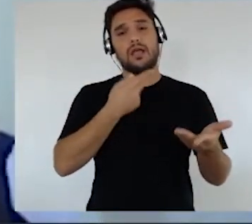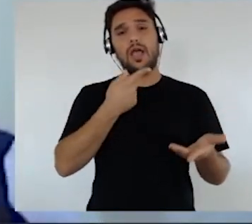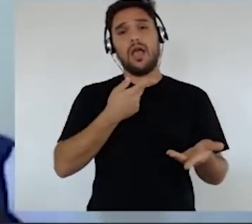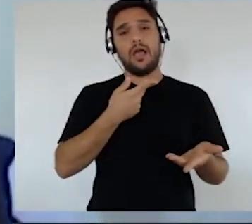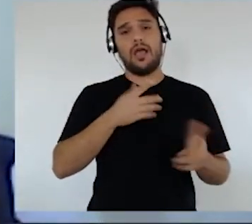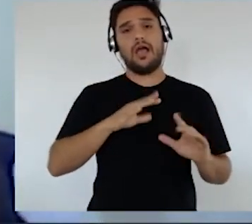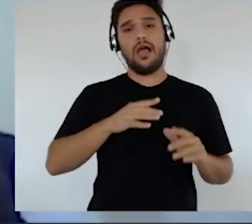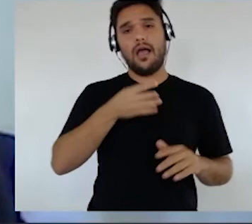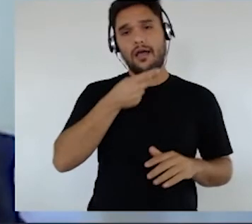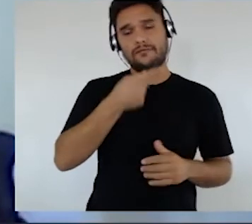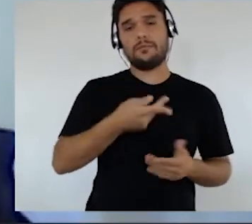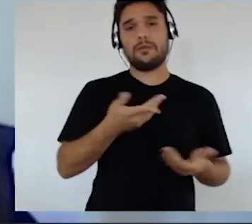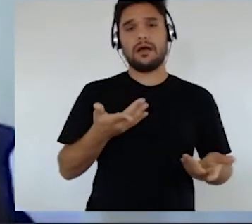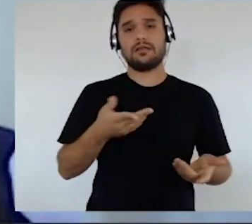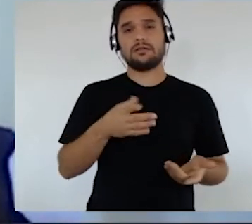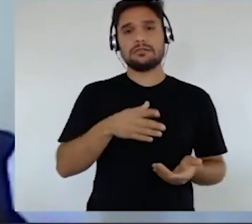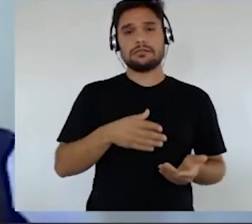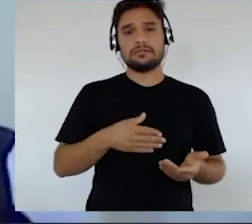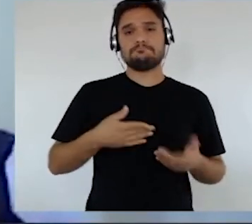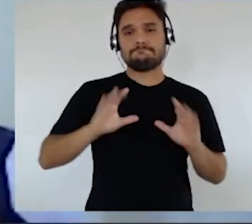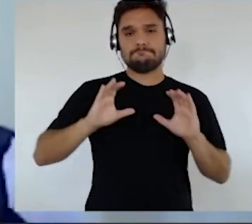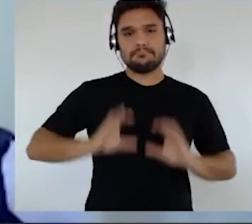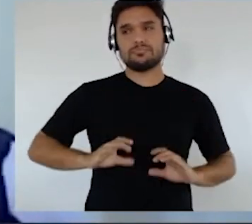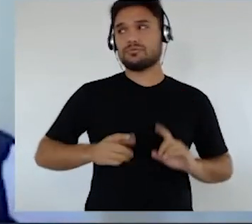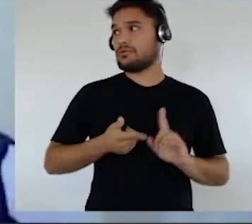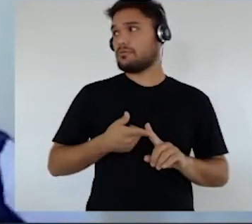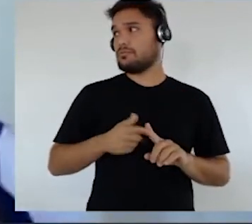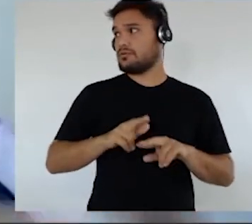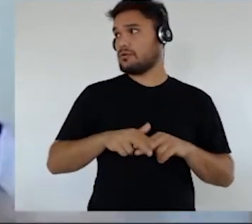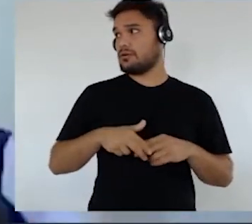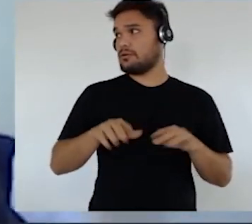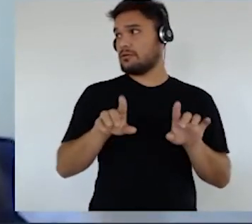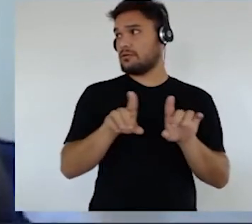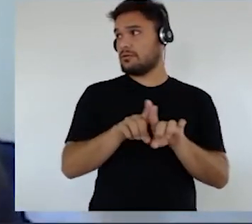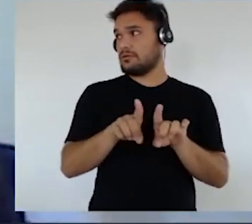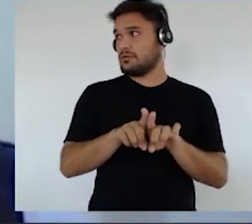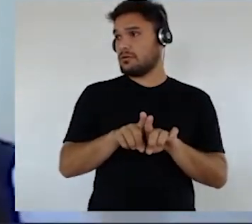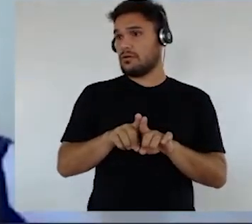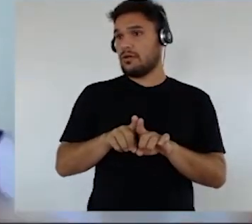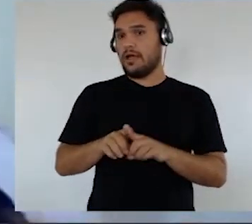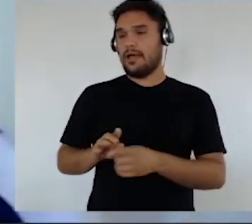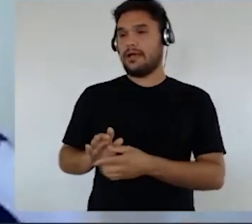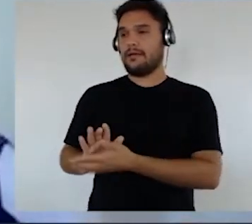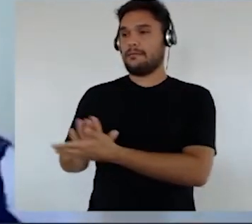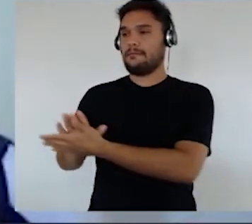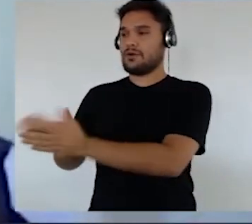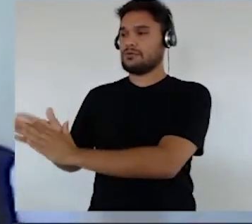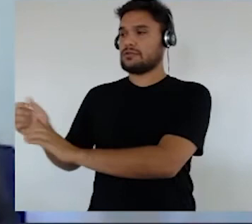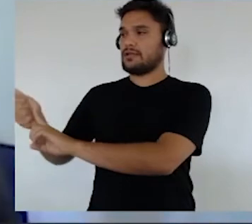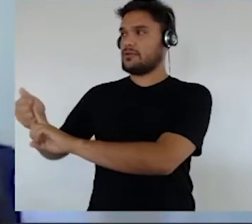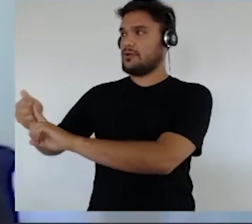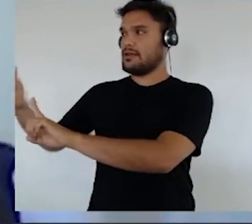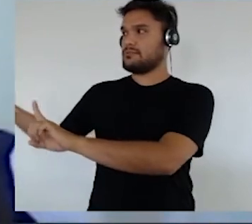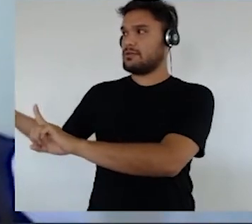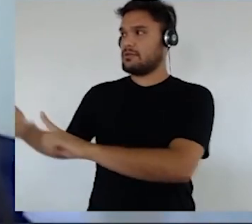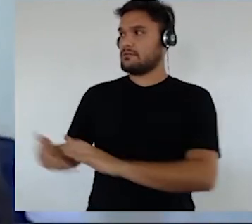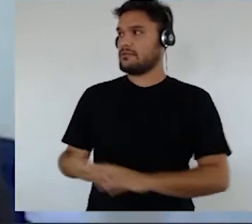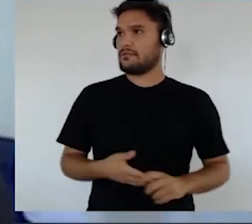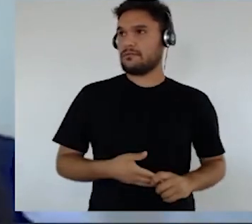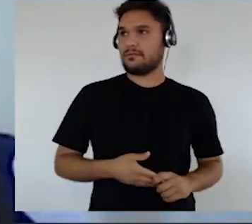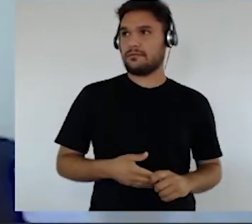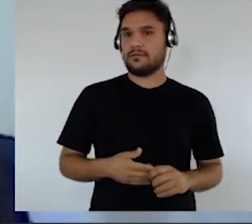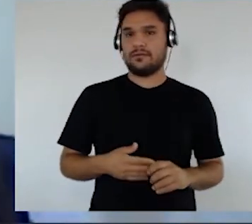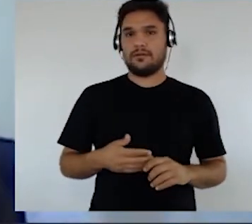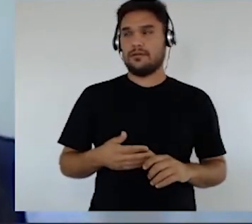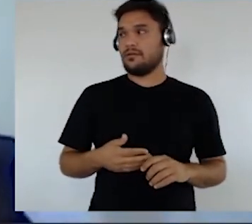reafirmando esse posicionamento, e assim a gente vai conseguindo, sim, a cada passo ultrapassar uma barreira. E este